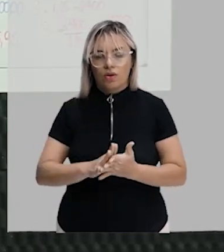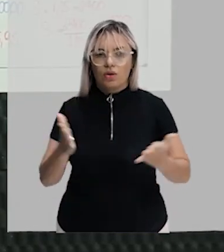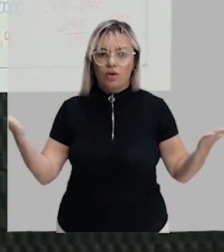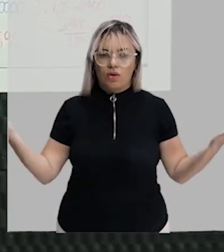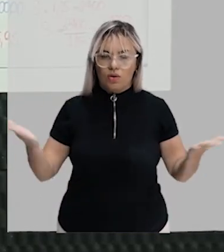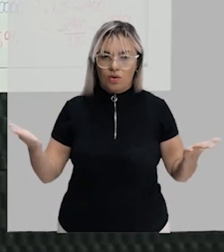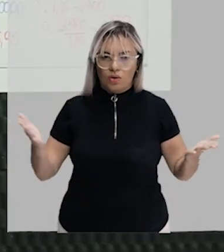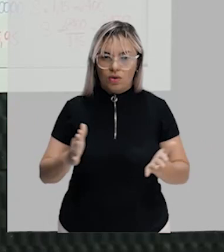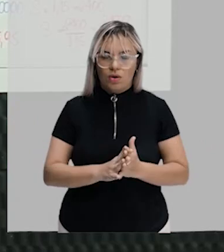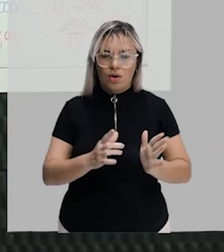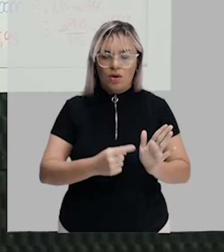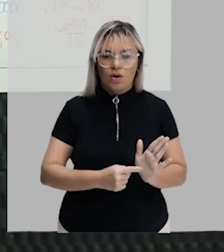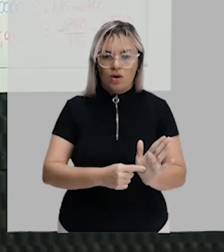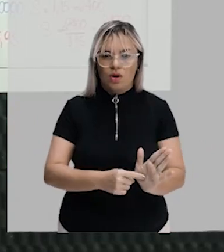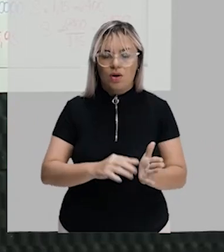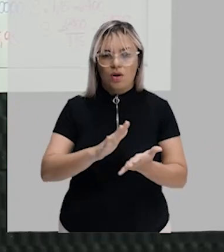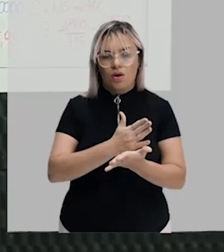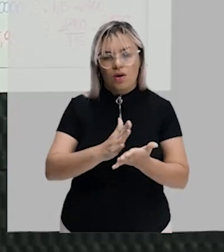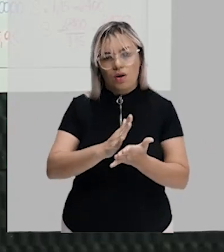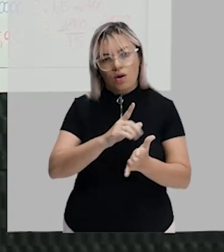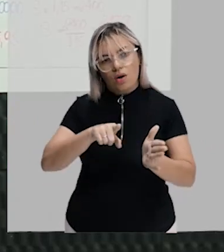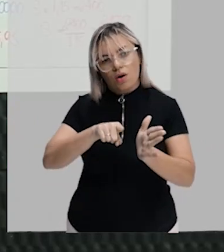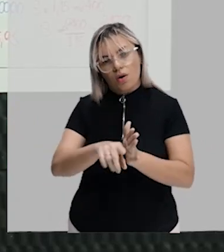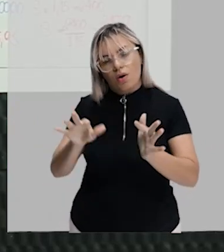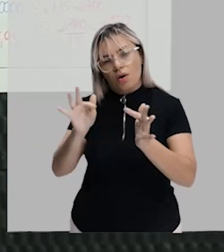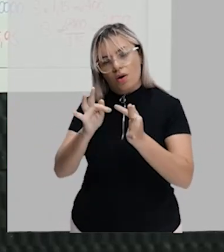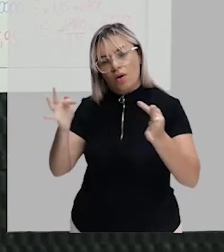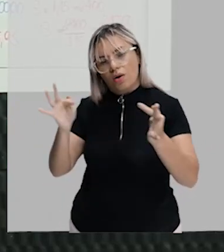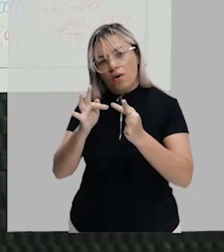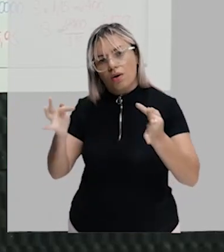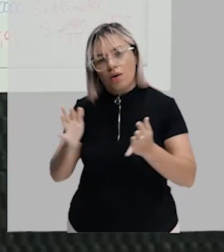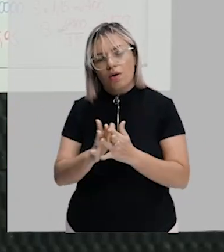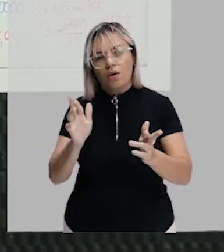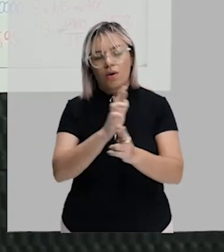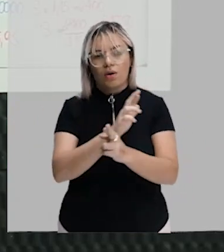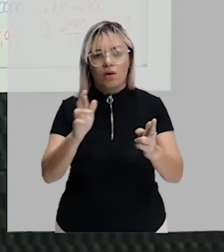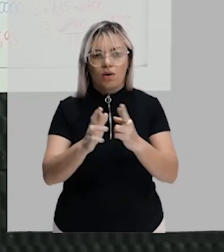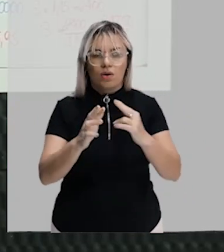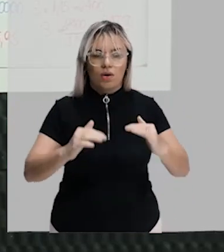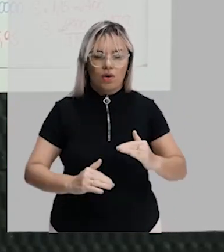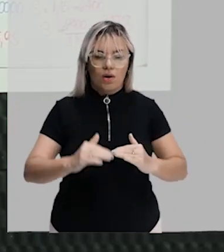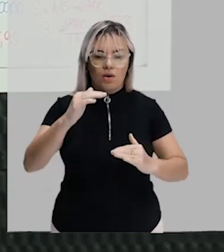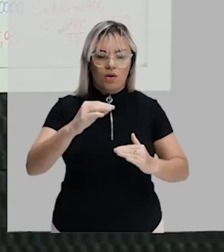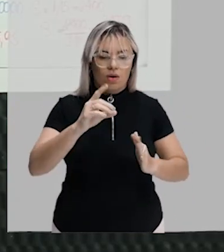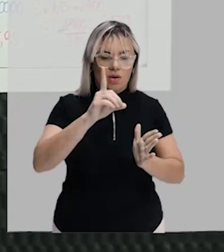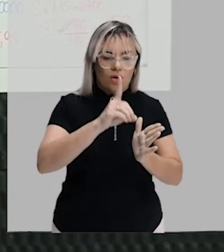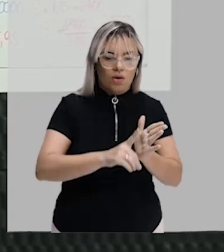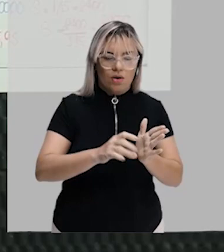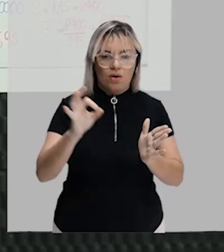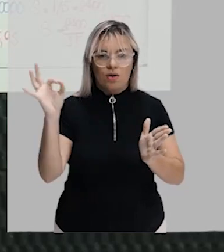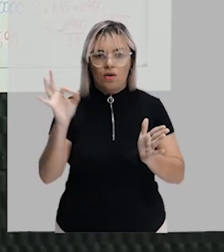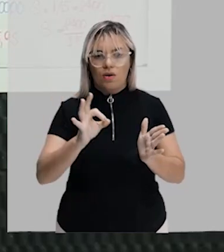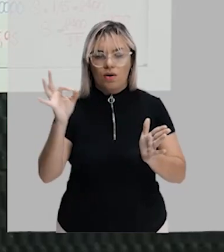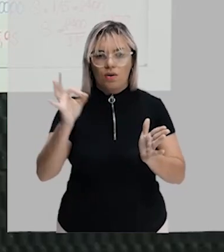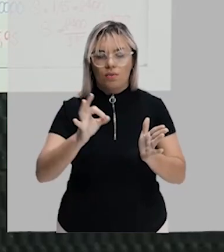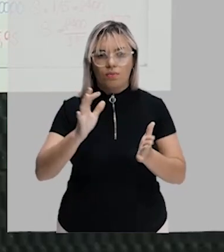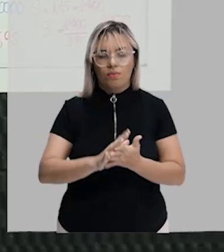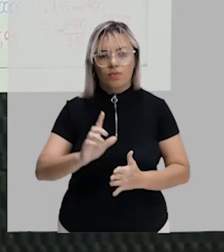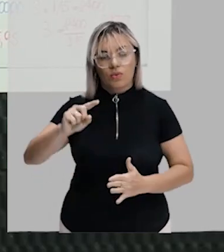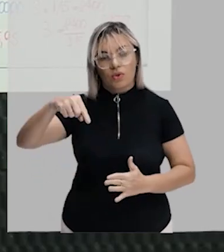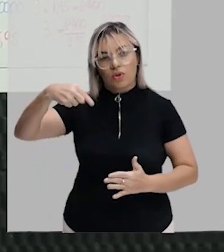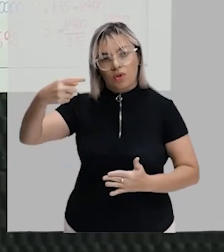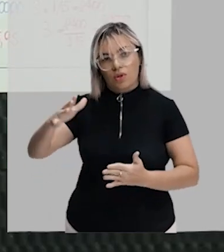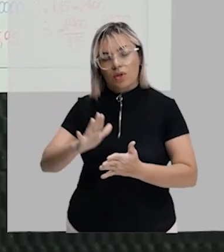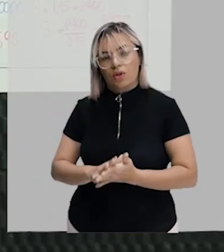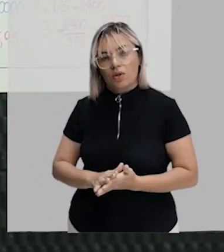gente resolveu alguns problemas simples, né? Envolvendo aumentos e descontos percentuais. Nas próximas